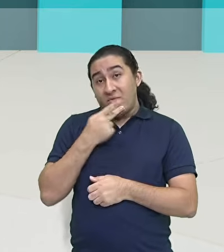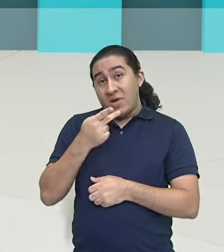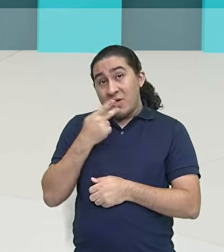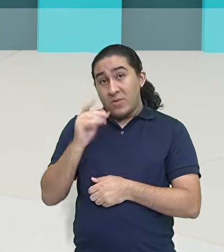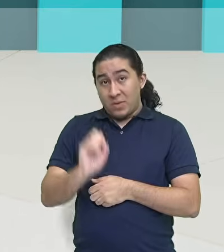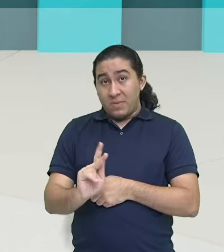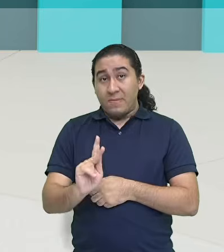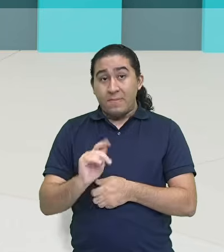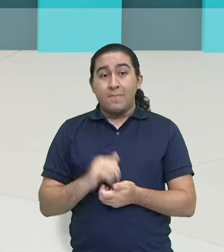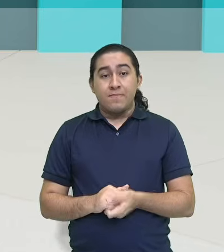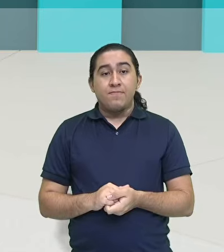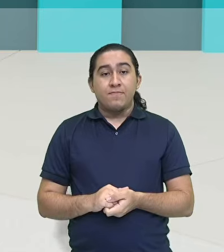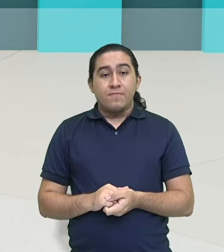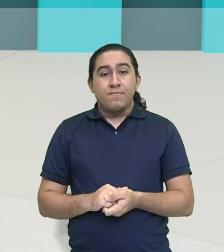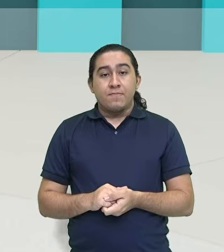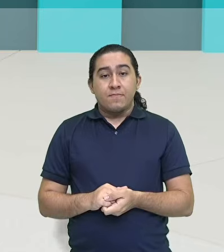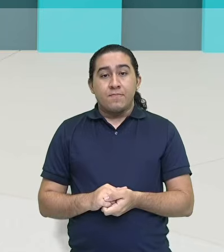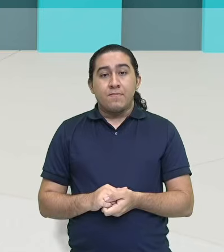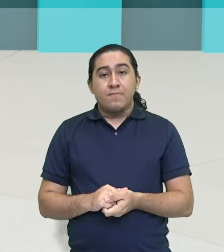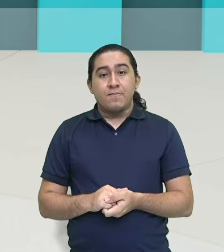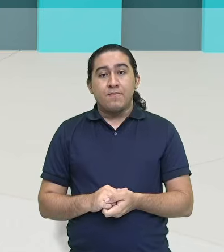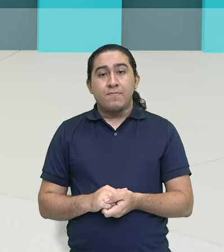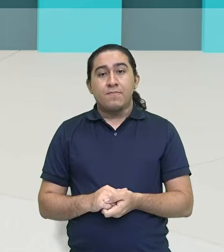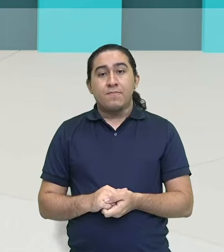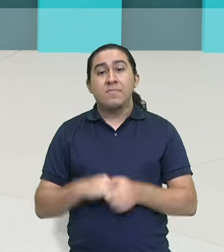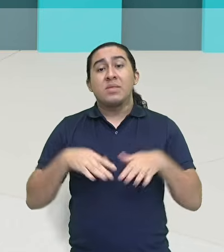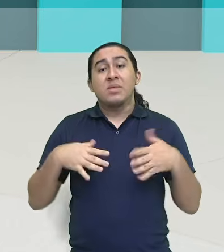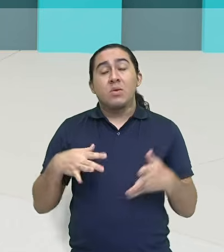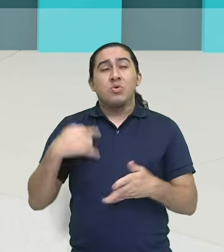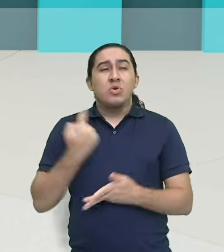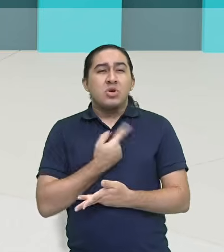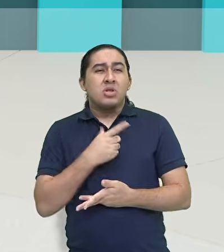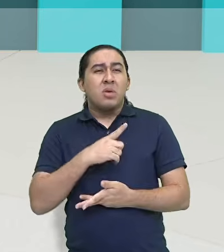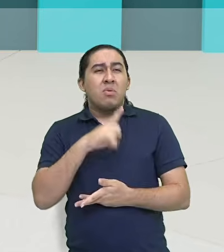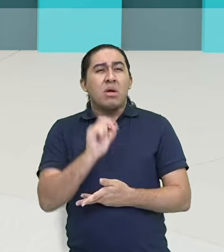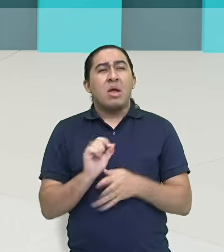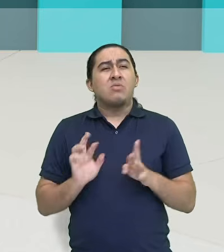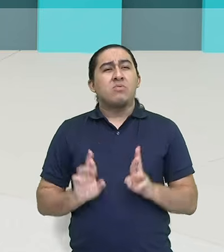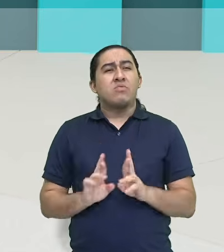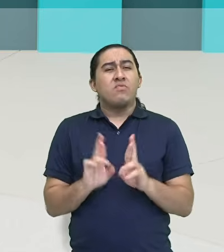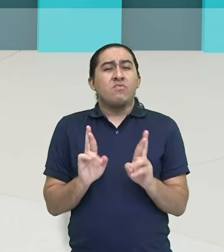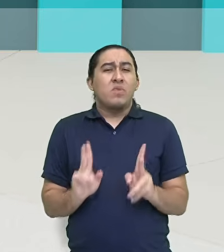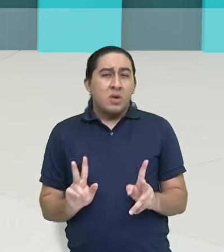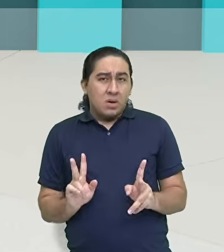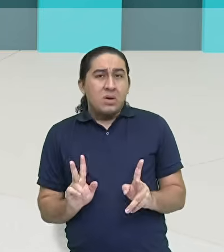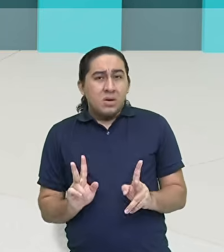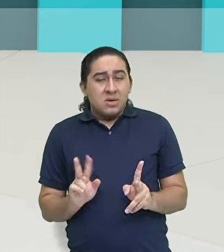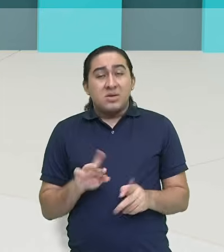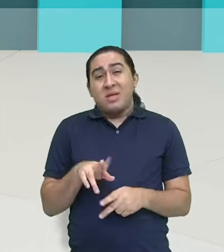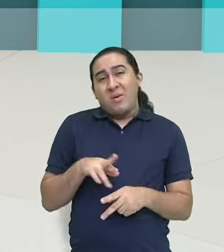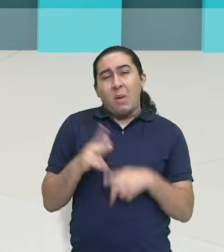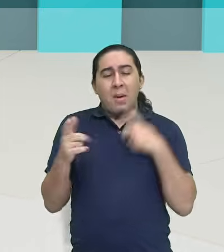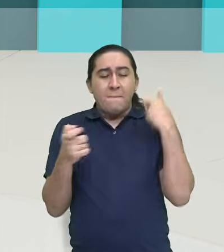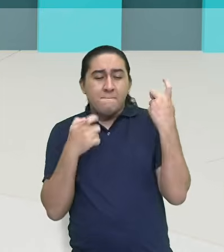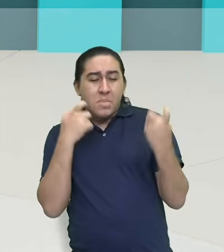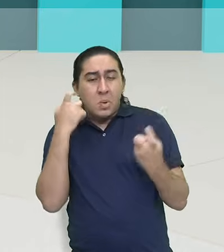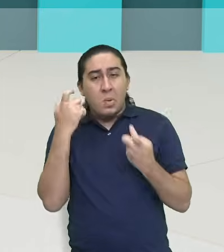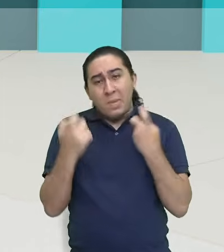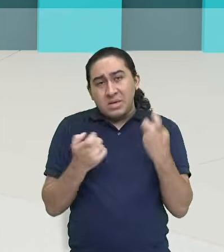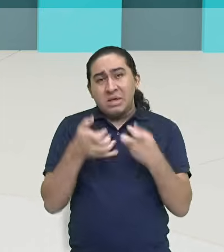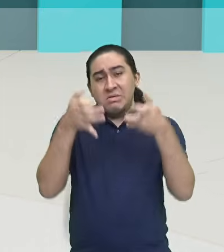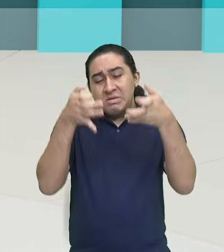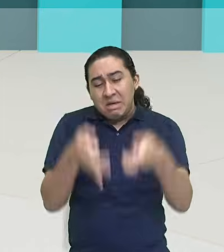bom? Então, a gente vai ter, digamos, esse descanso, a gente não vai se preocupar tanto ali no vlog para falar de